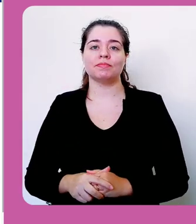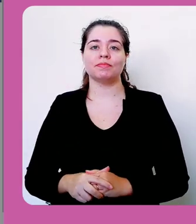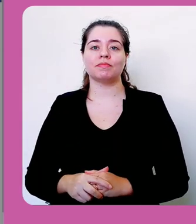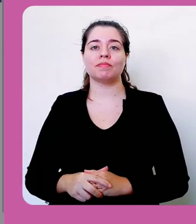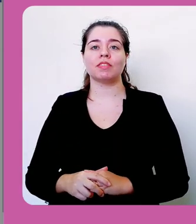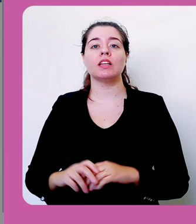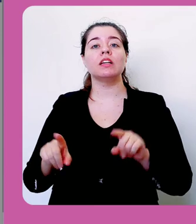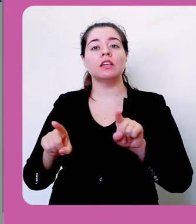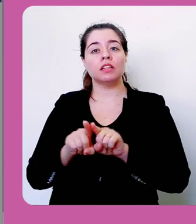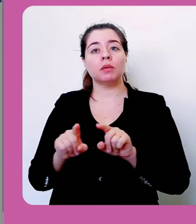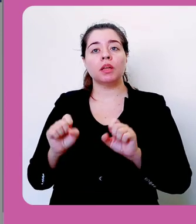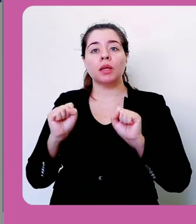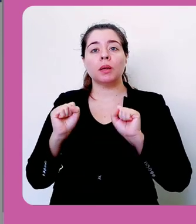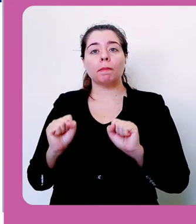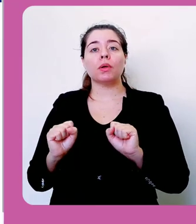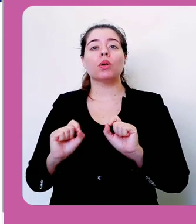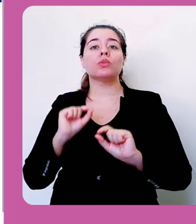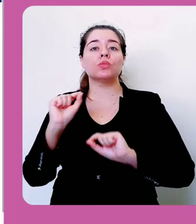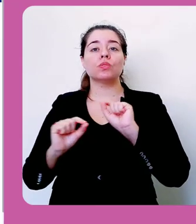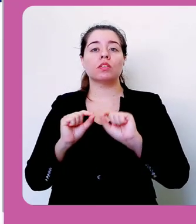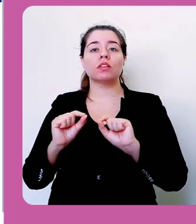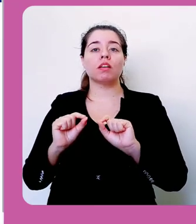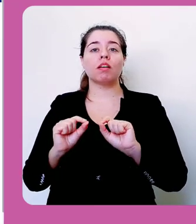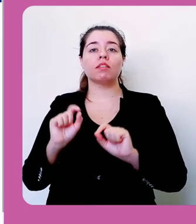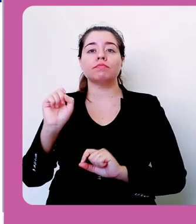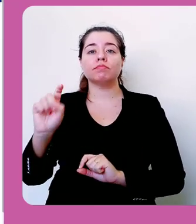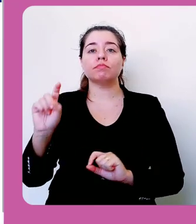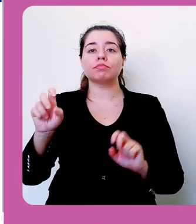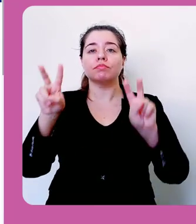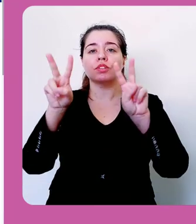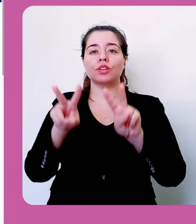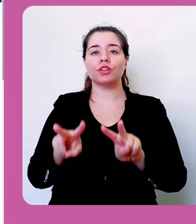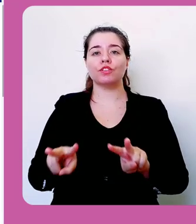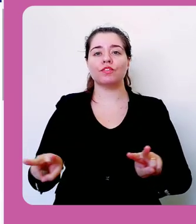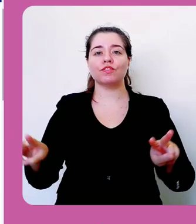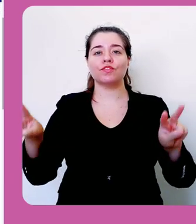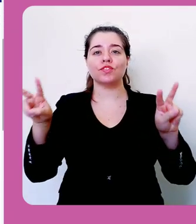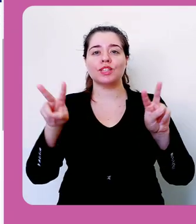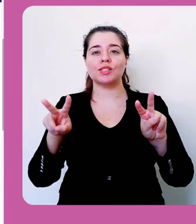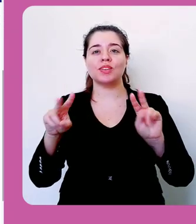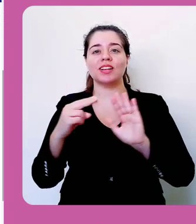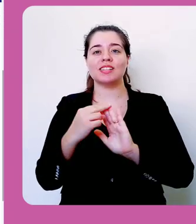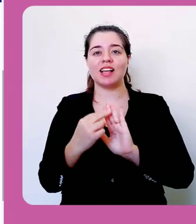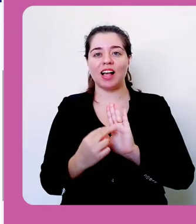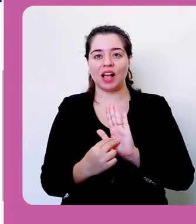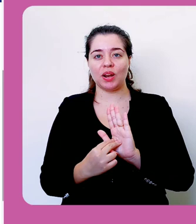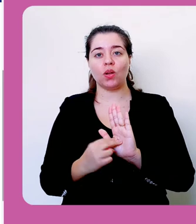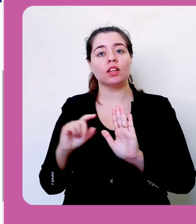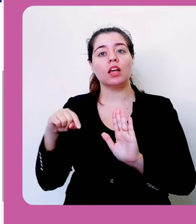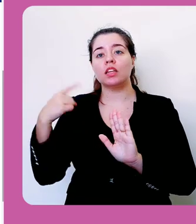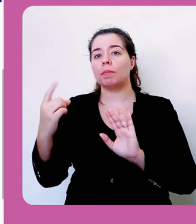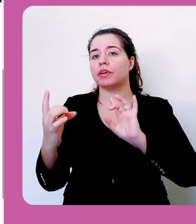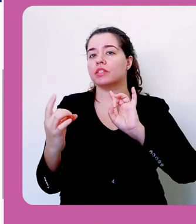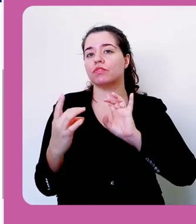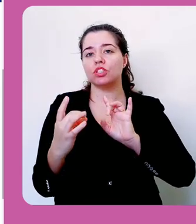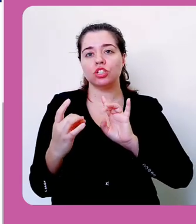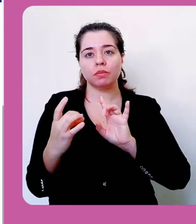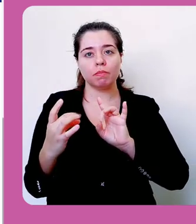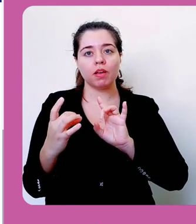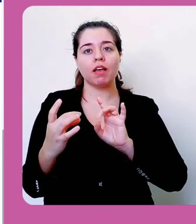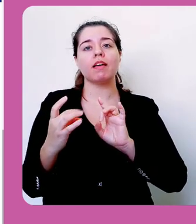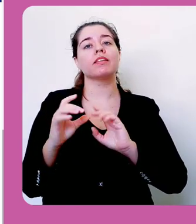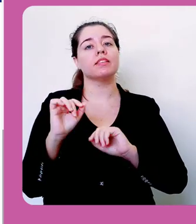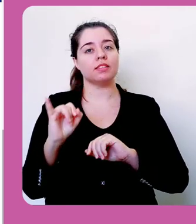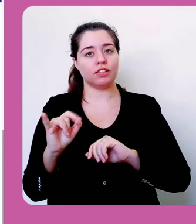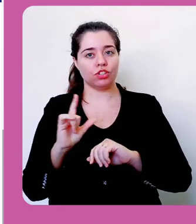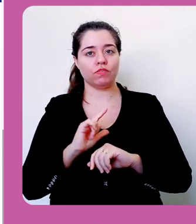Como eu posso lá clicar e visualizar aqui a nota, dar um feedback se tiver